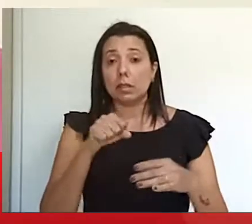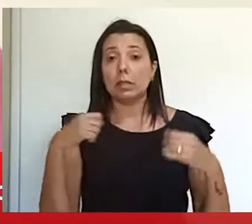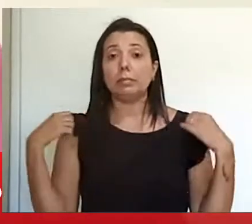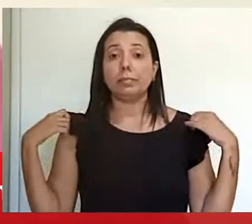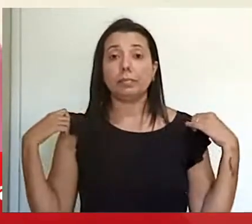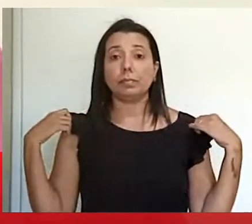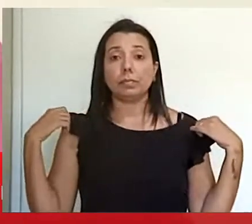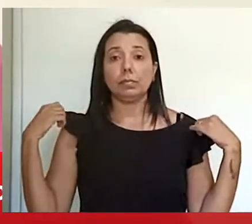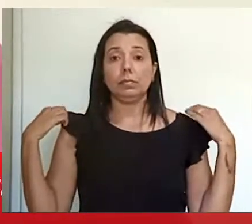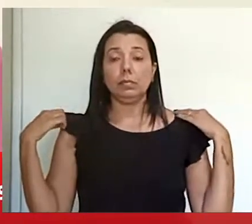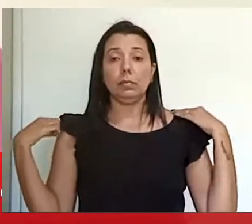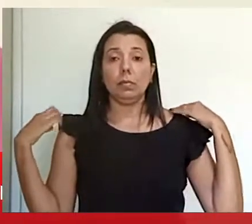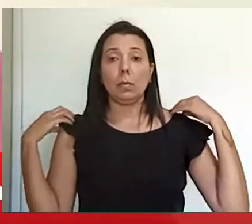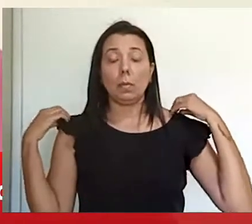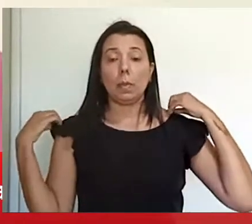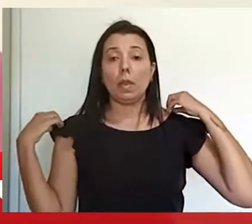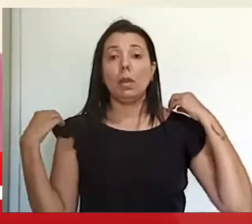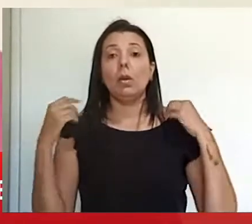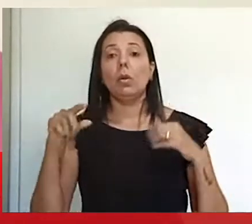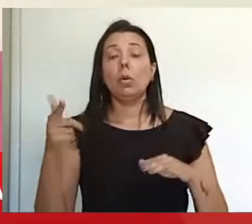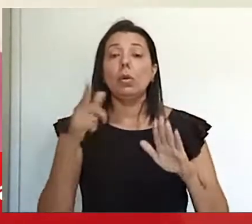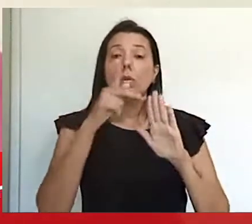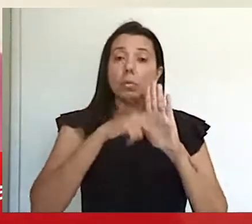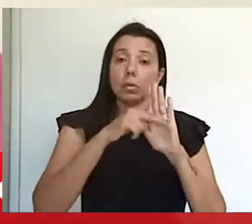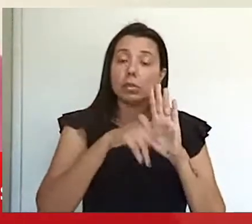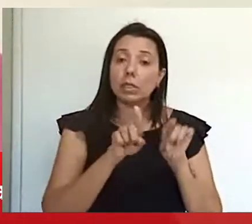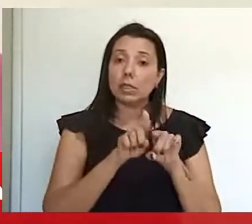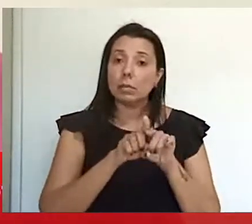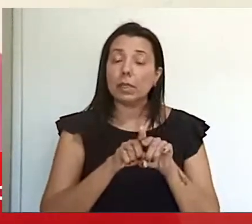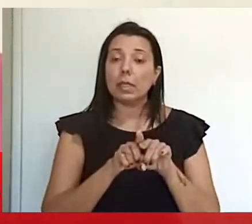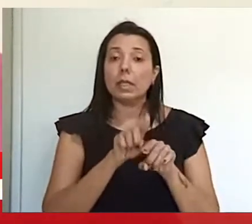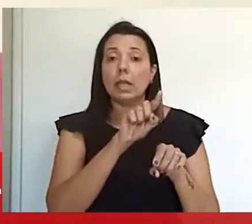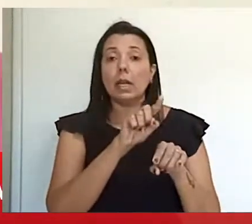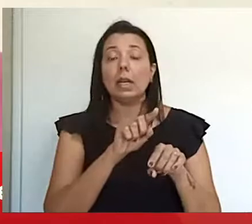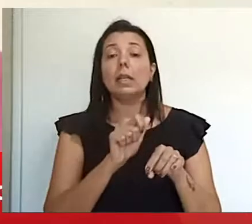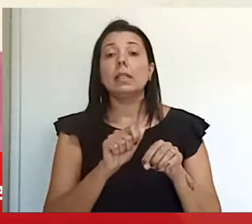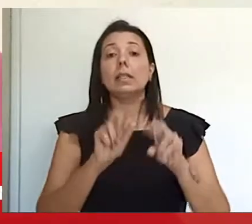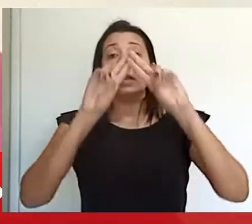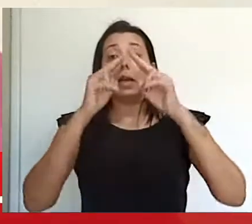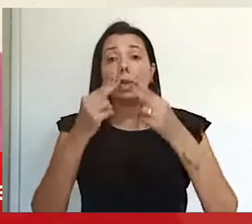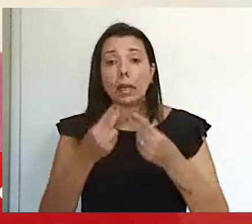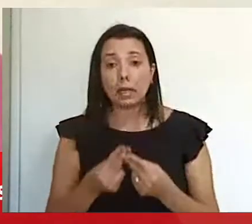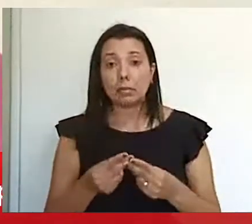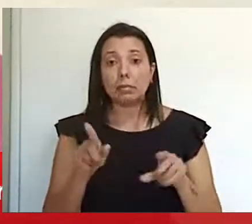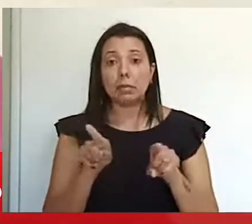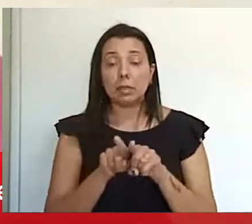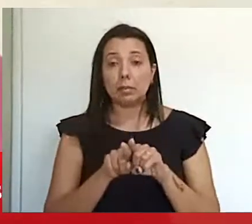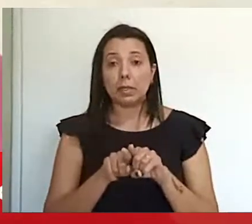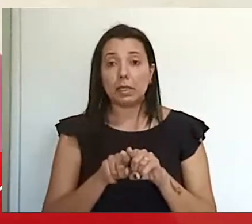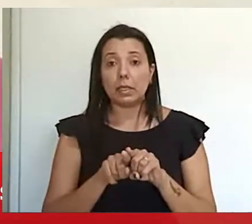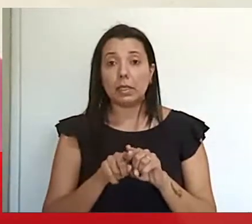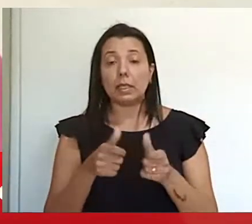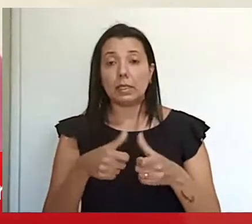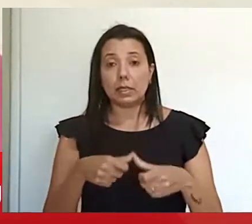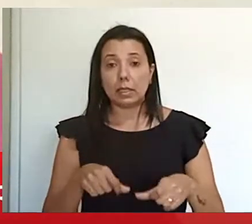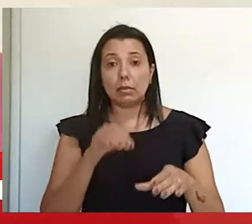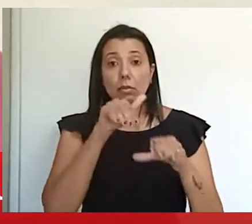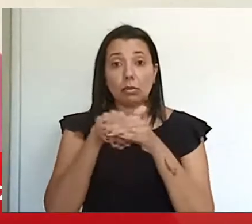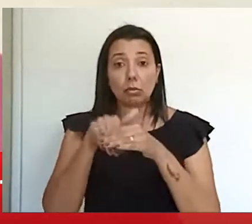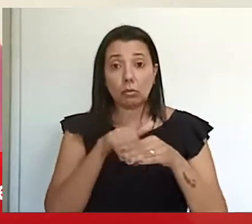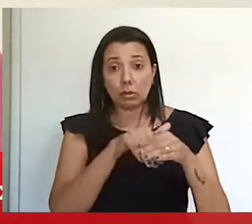um outro projeto da Câmara Legislativa também que esteve em votação e que